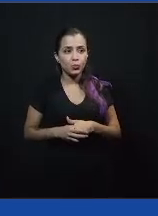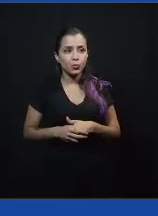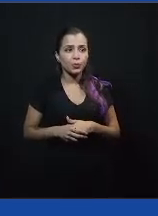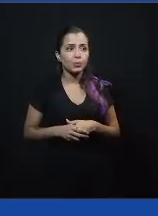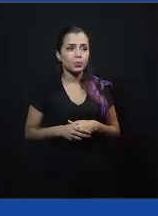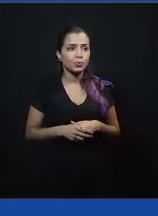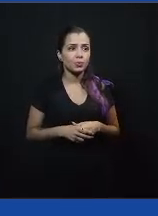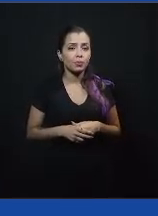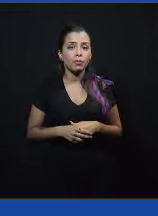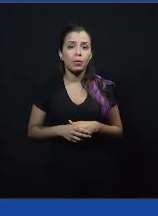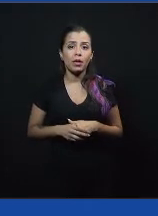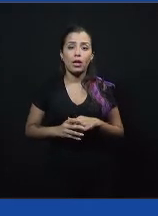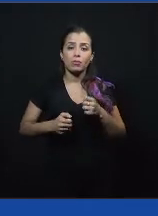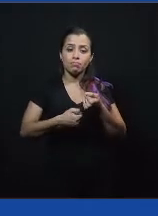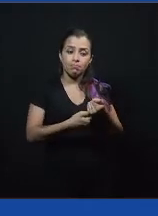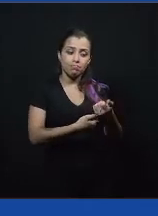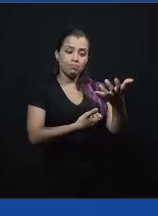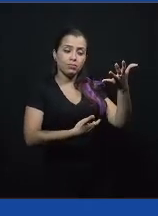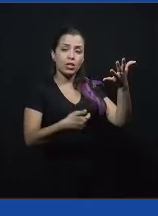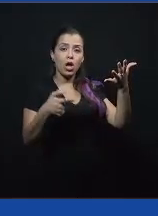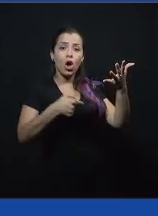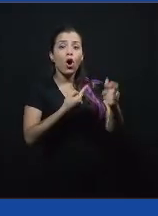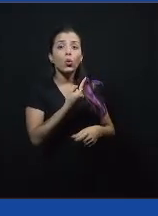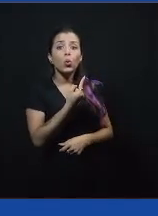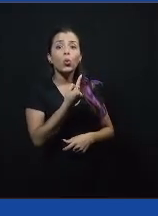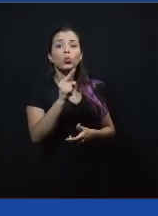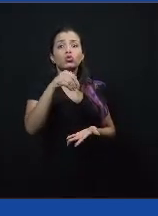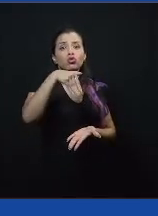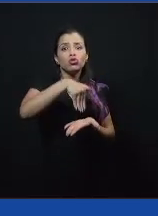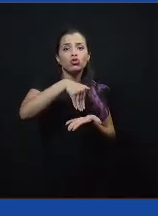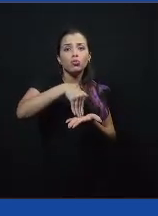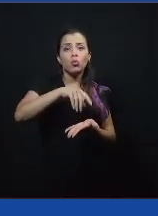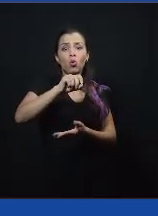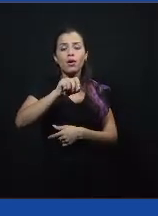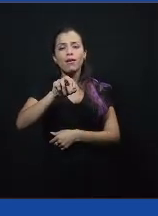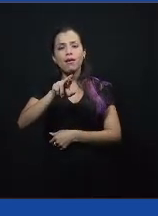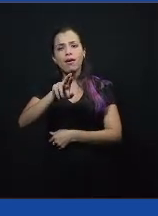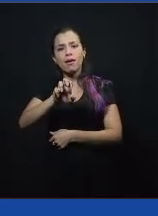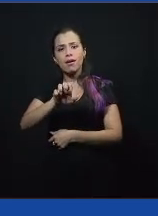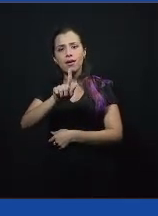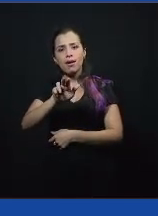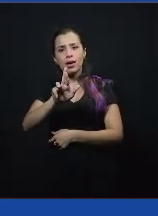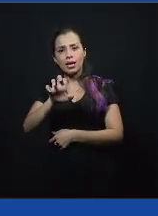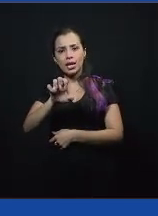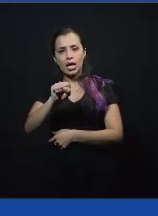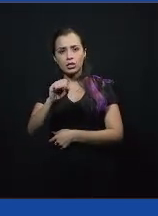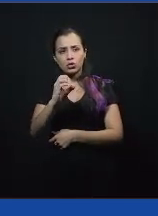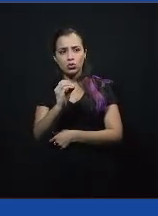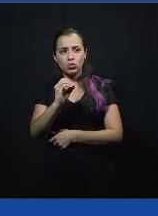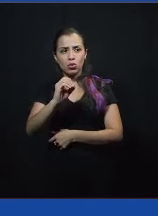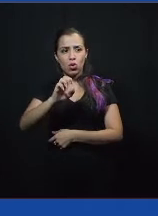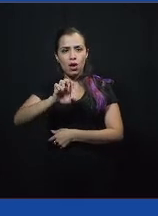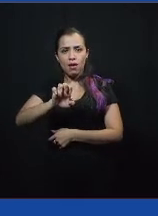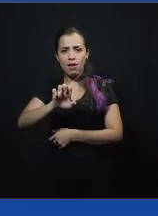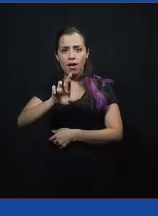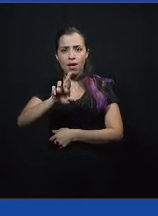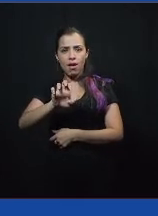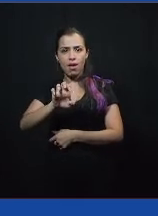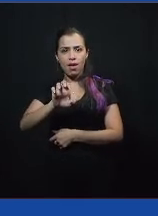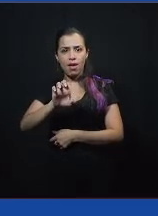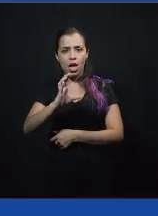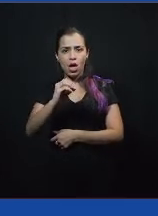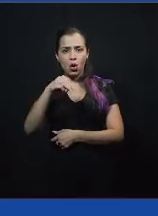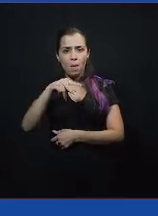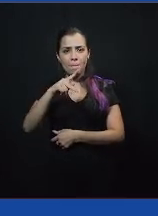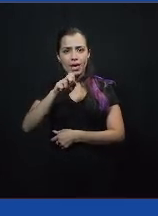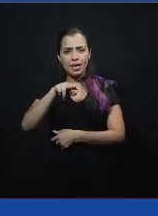jornada se chama regresso e recompensa que é onde a gente fala todas as nossas realizações bom é o meu grupo